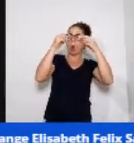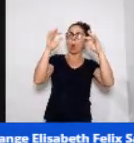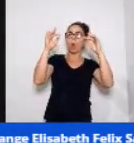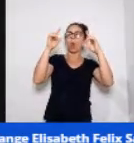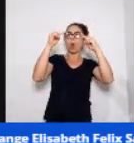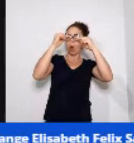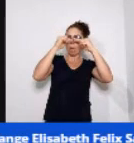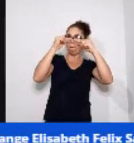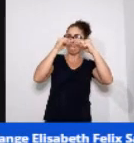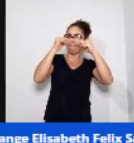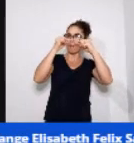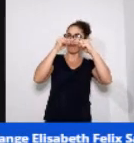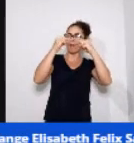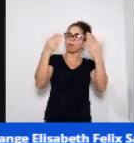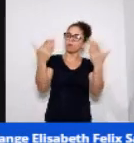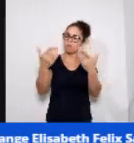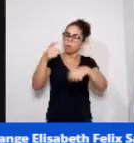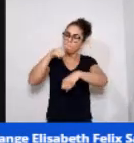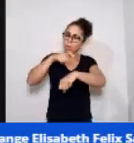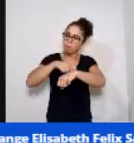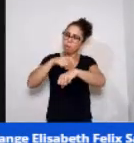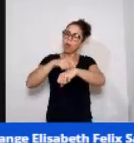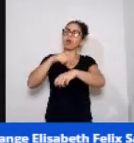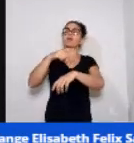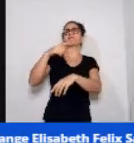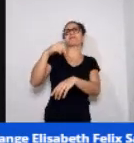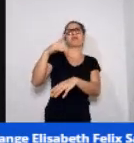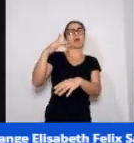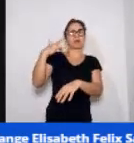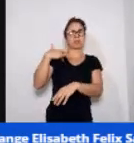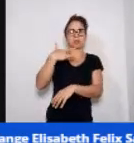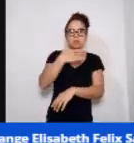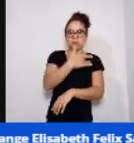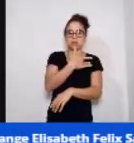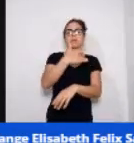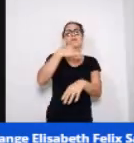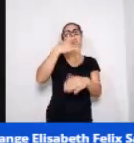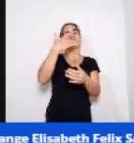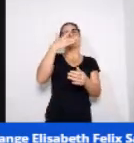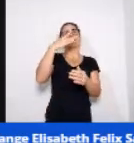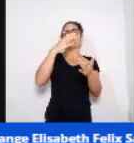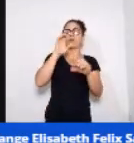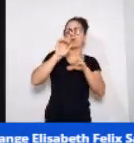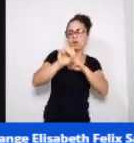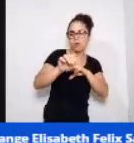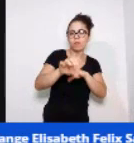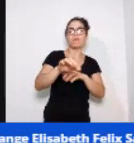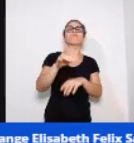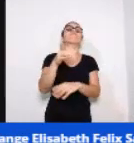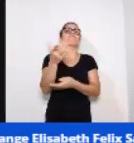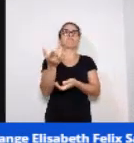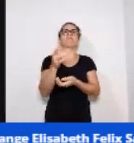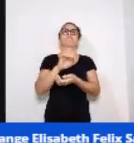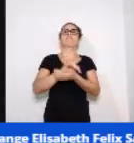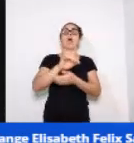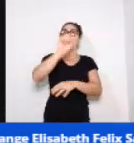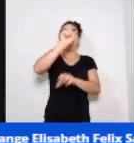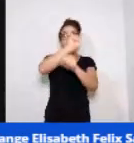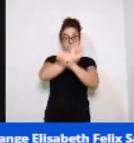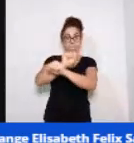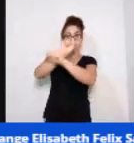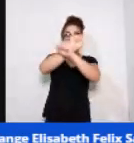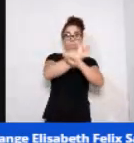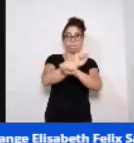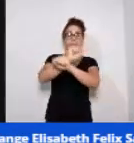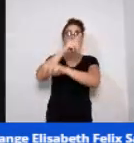passando, tanto na saúde, tanto quanto na educação, que diz assim: a esperança é